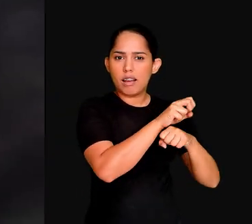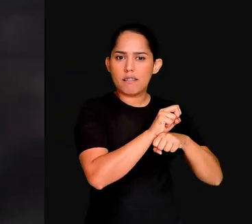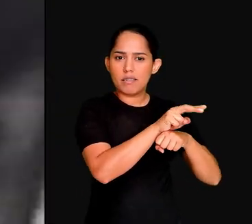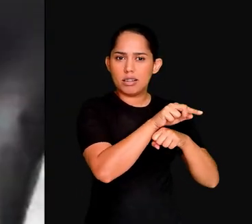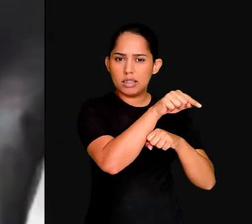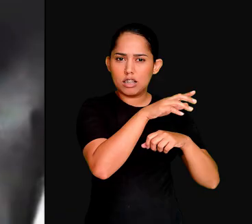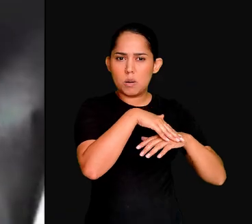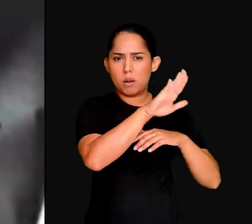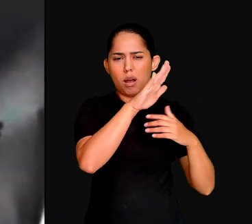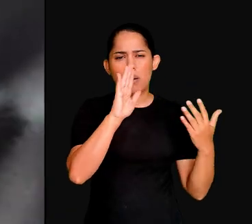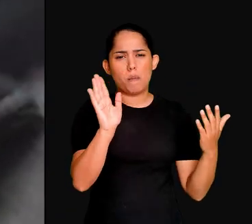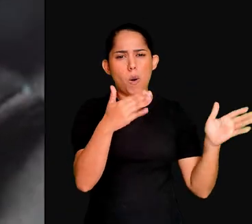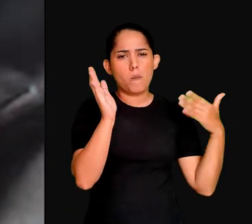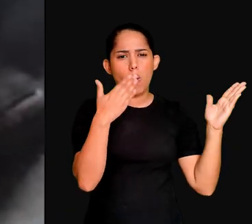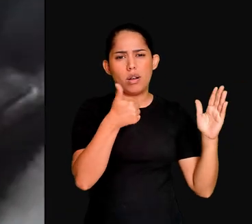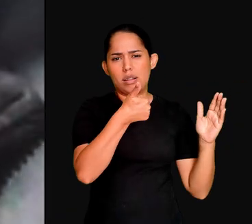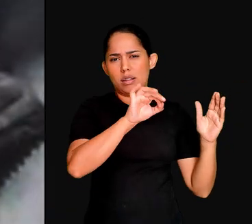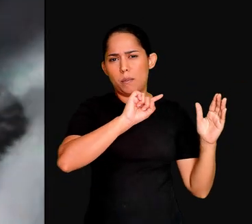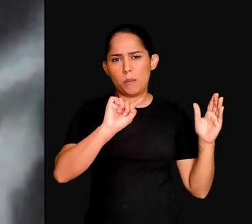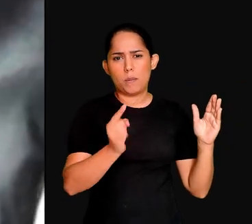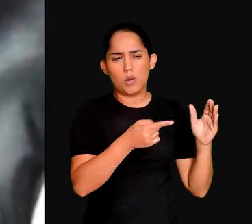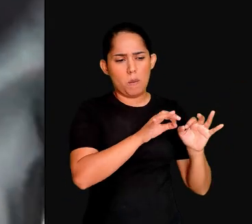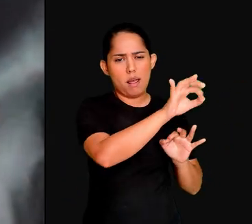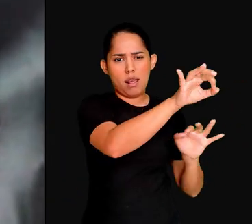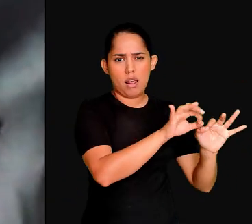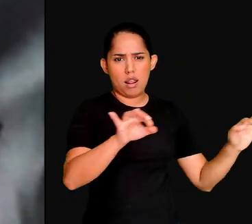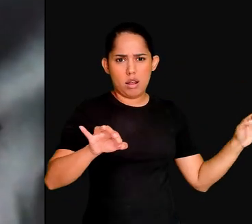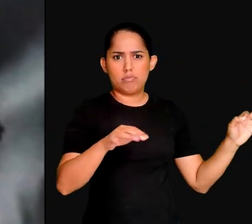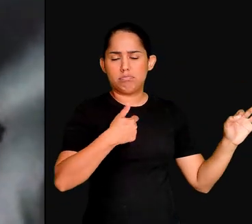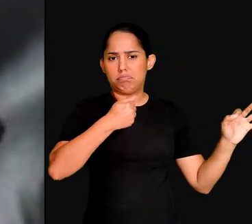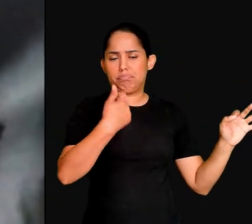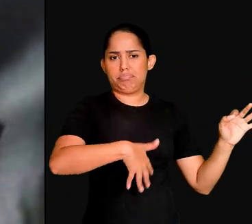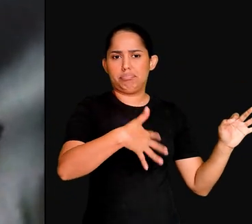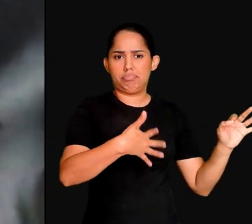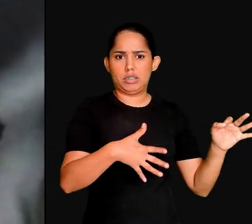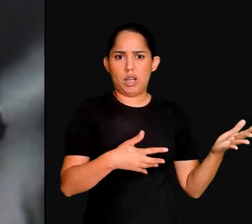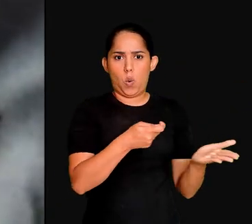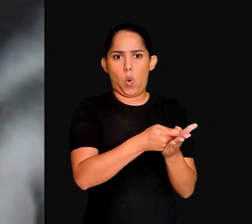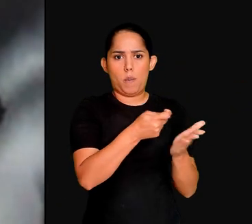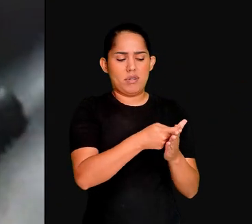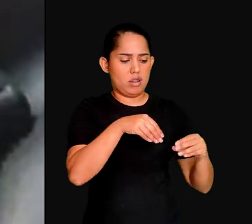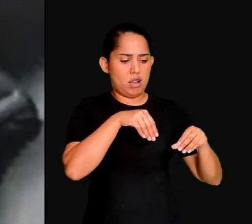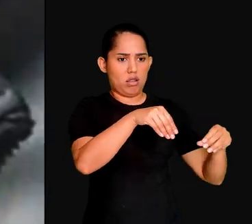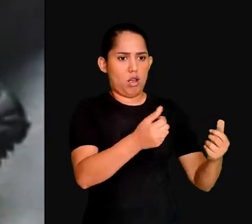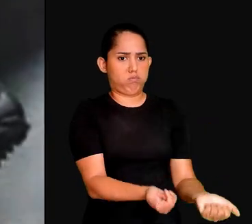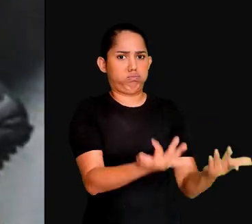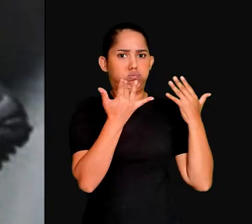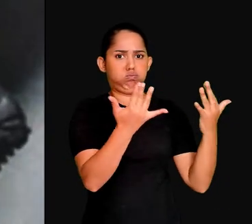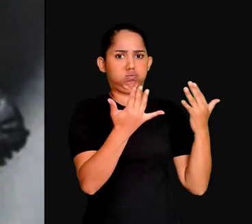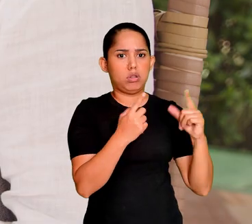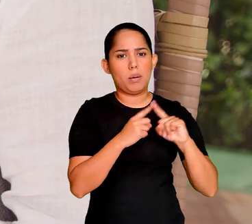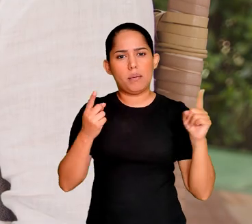Hoje a lavoura com veneno está muito mais produtiva. Eles estão com 10 mil quilos por hectare, 8 mil quilos por hectare, é coisa absurda. Estão obrigando a